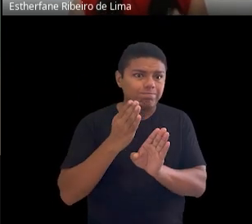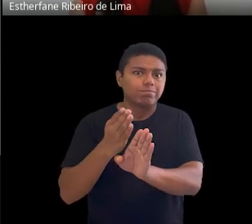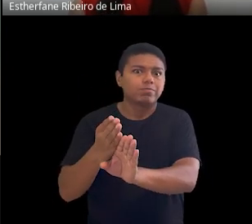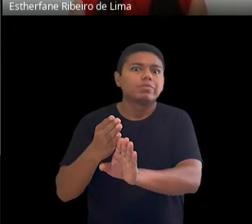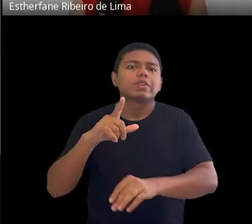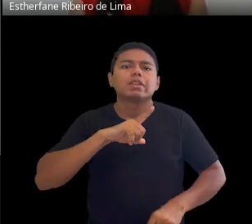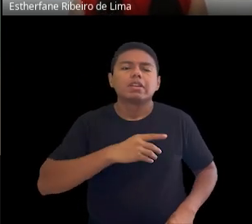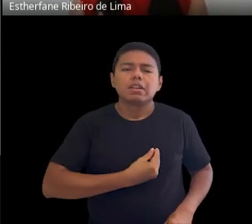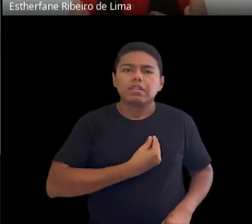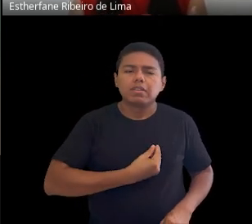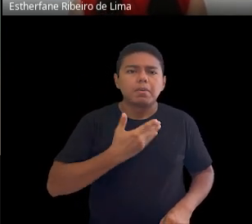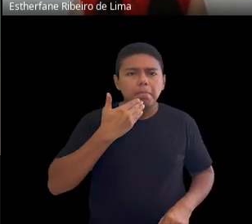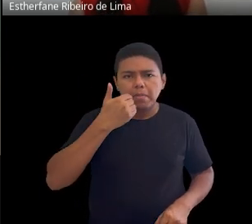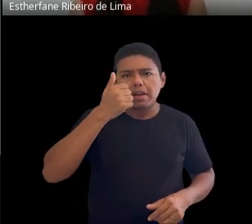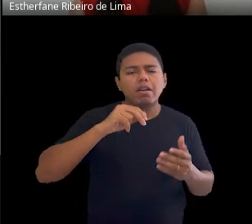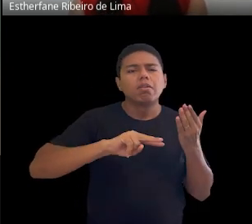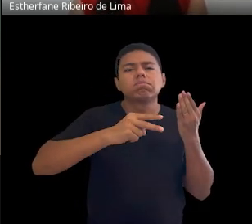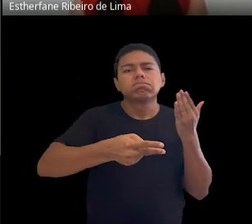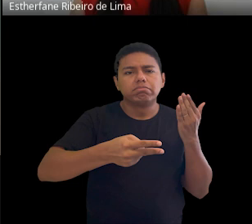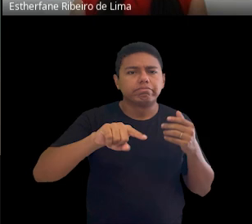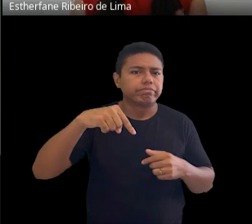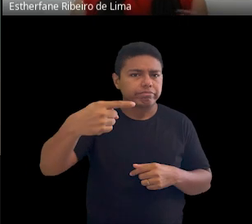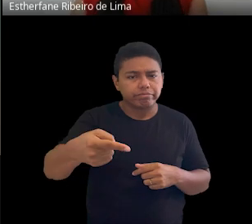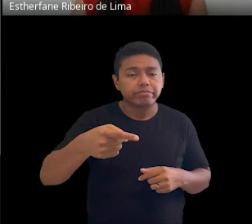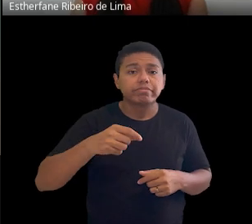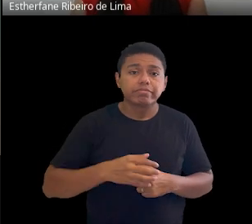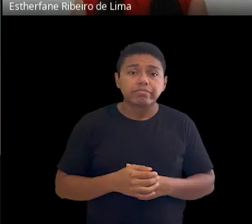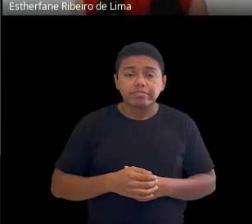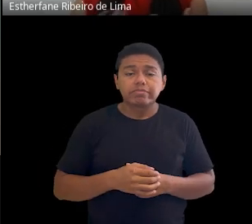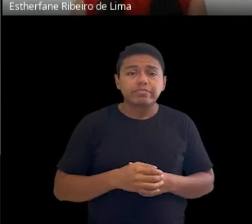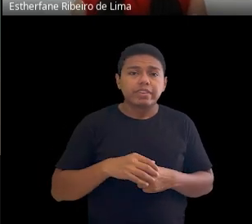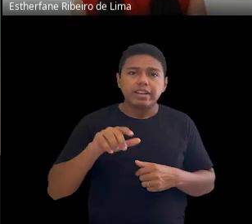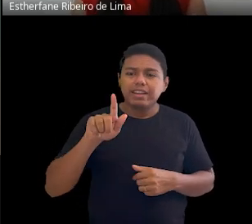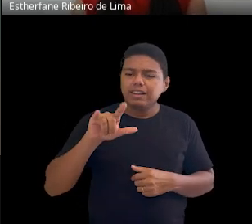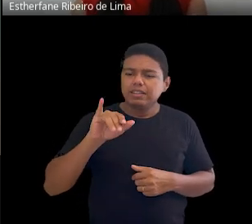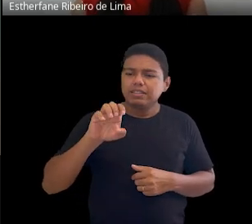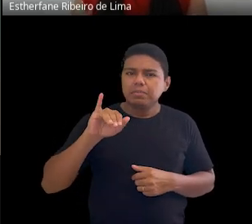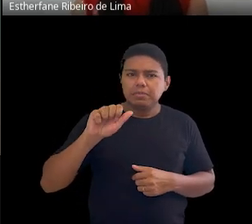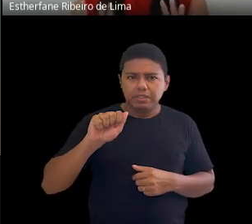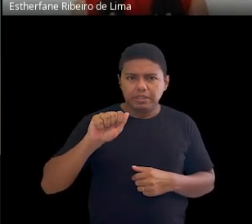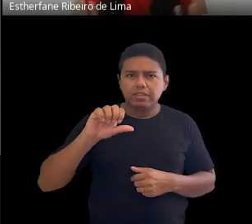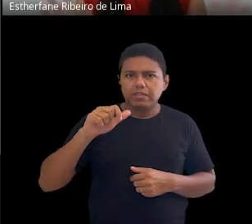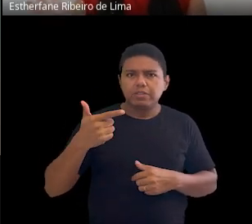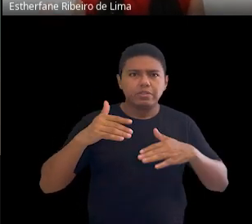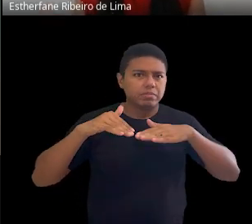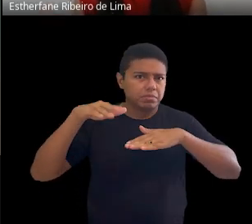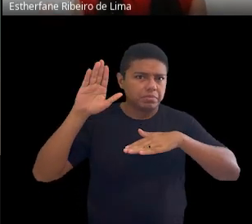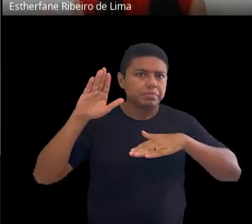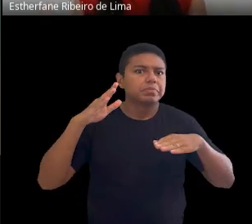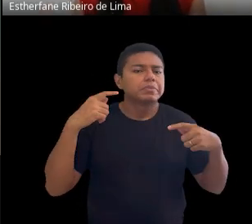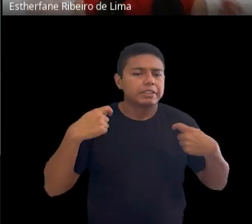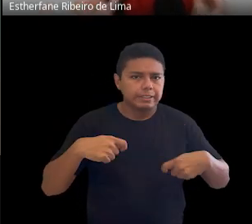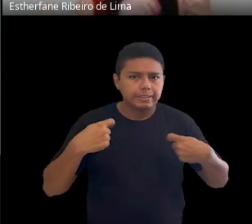assim, eles têm um melhor prognóstico. Então, sempre que der uma glicemia maior que 92, diagnosticamos como